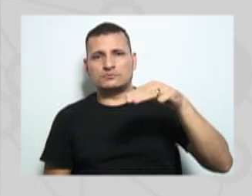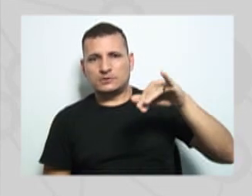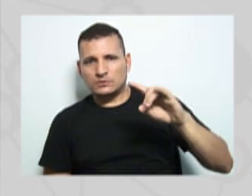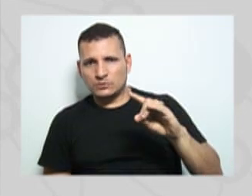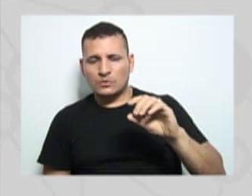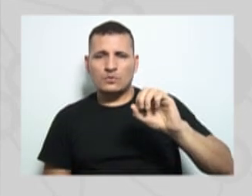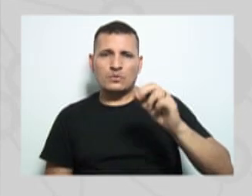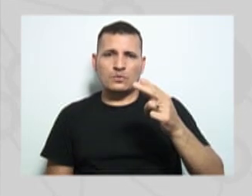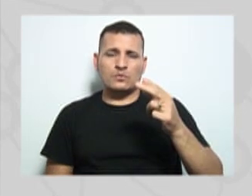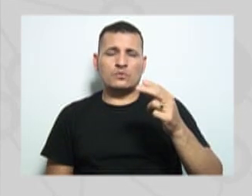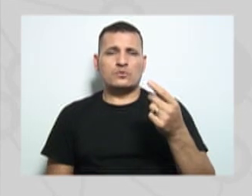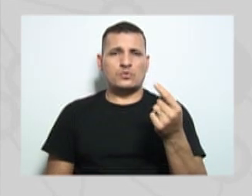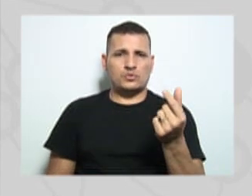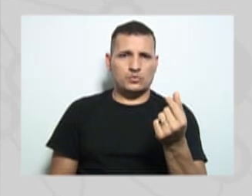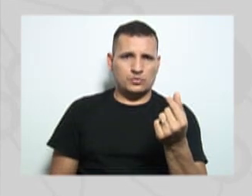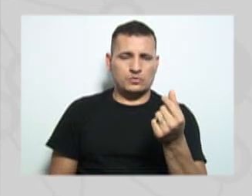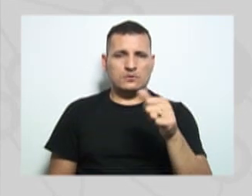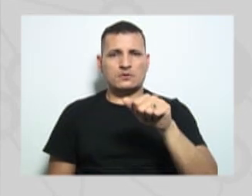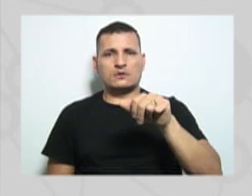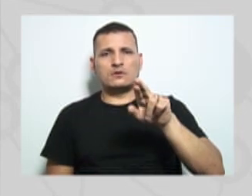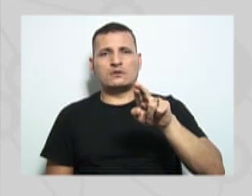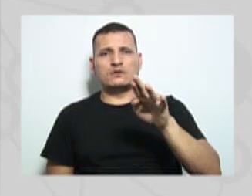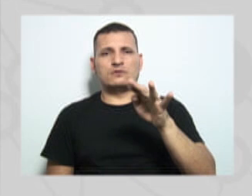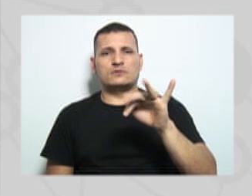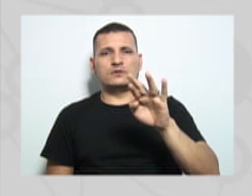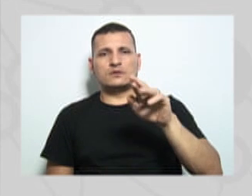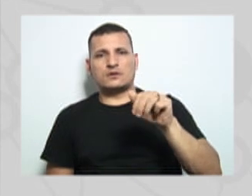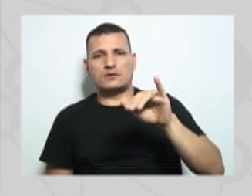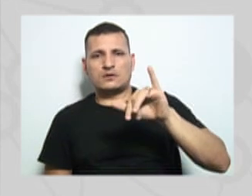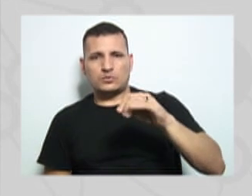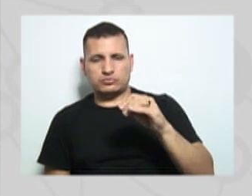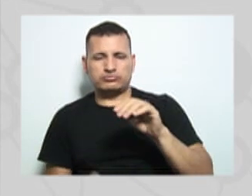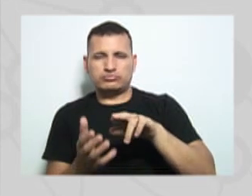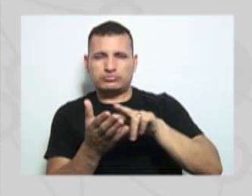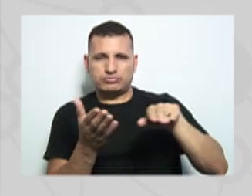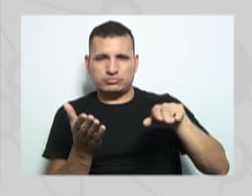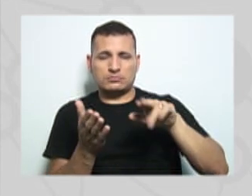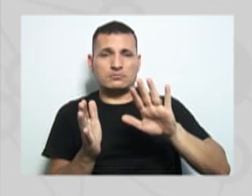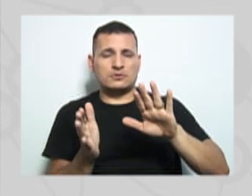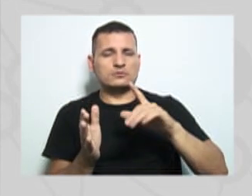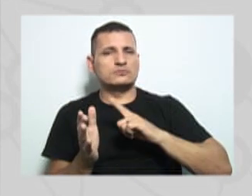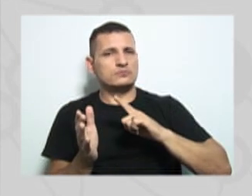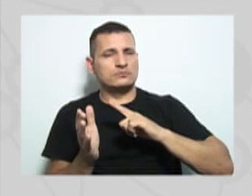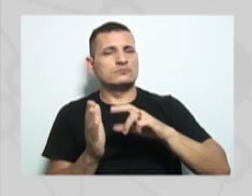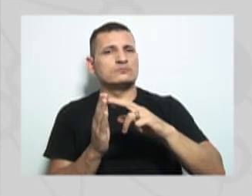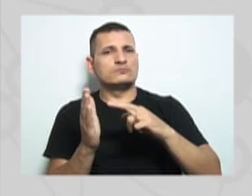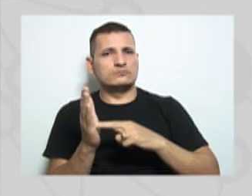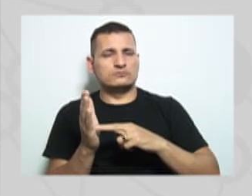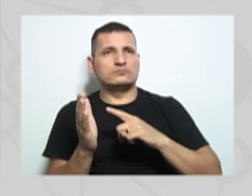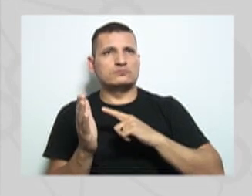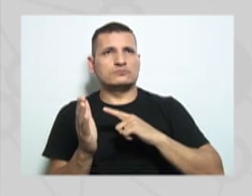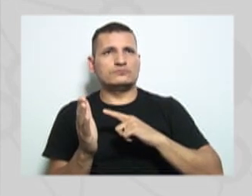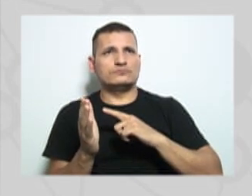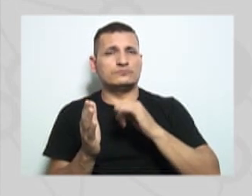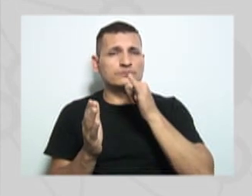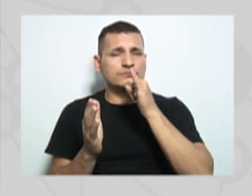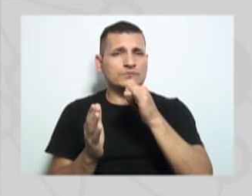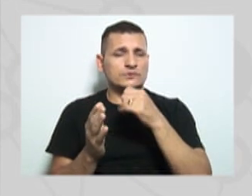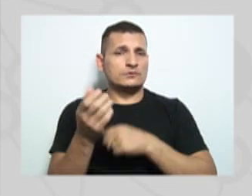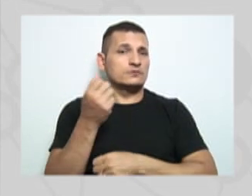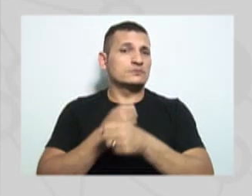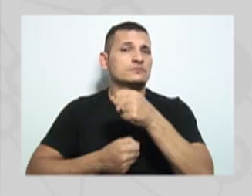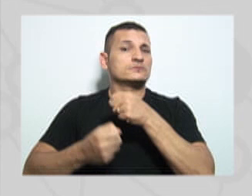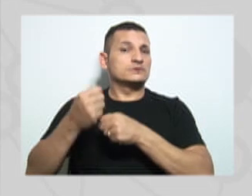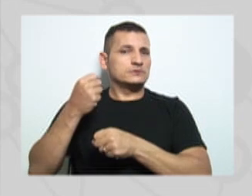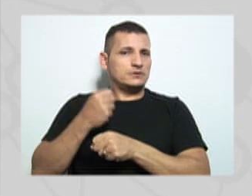Cooperativas de consumo, que ainda podem aderir ao Simples Nacional. Mesmo assim, ainda tem uma regrinha. Auferir no ano calendário anterior